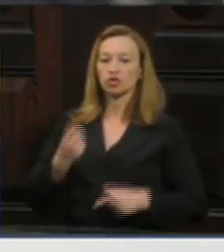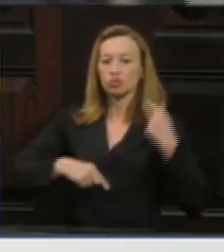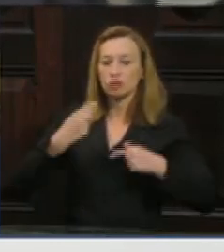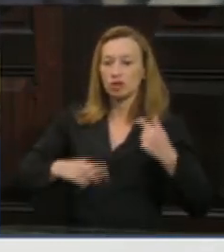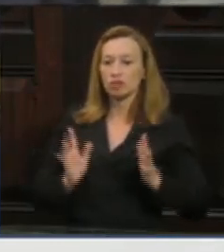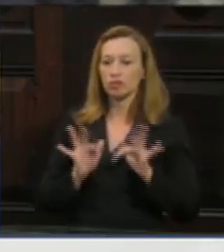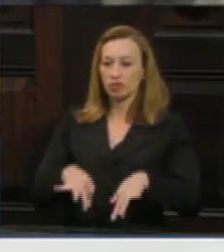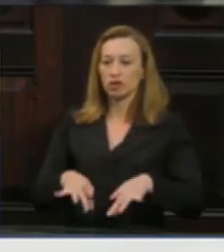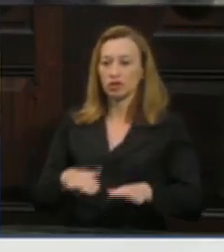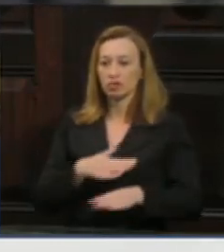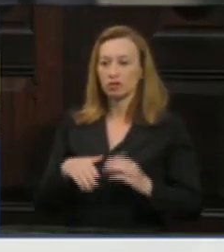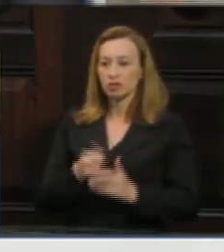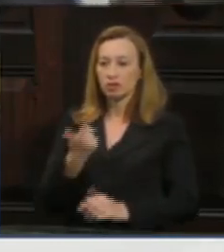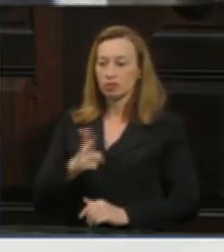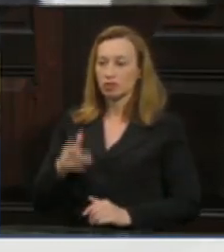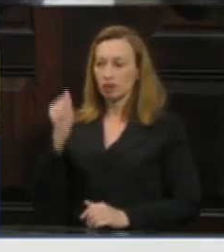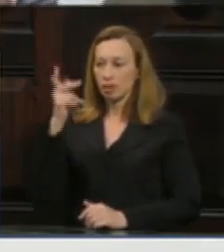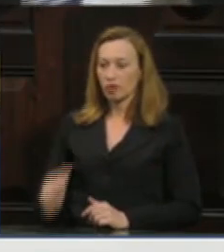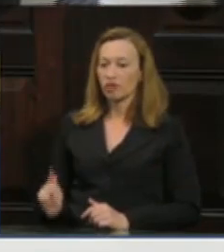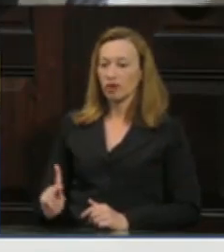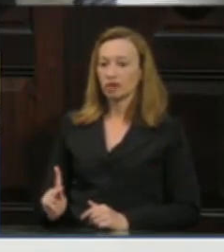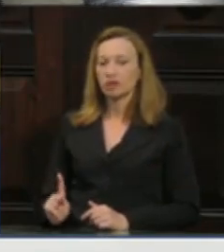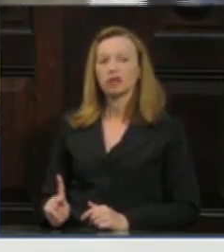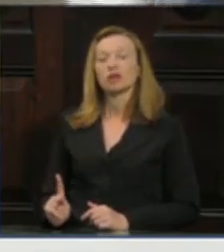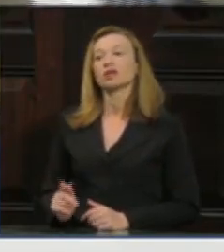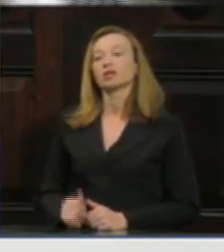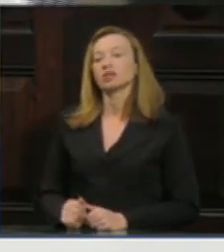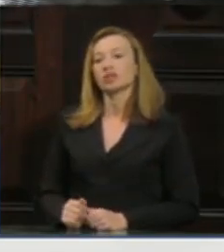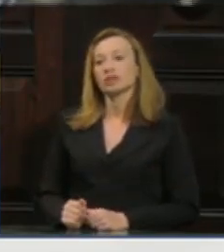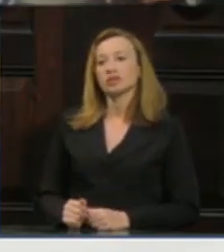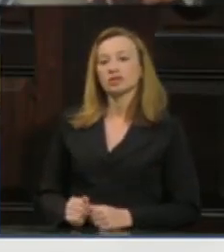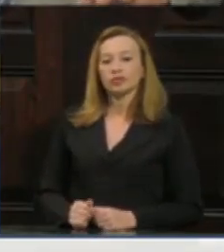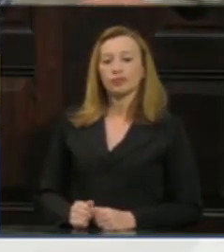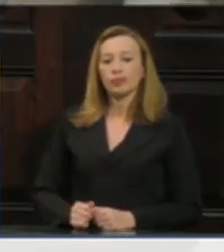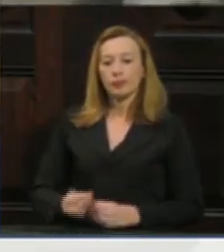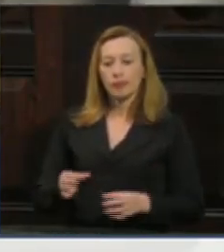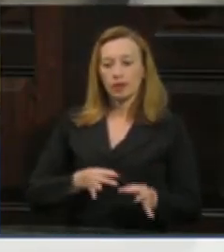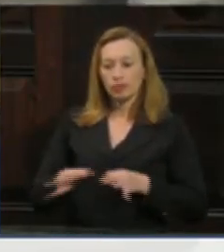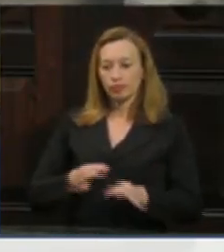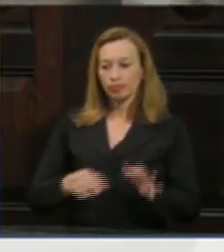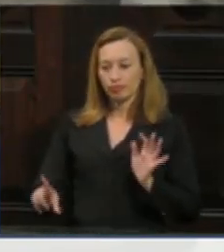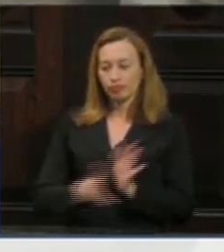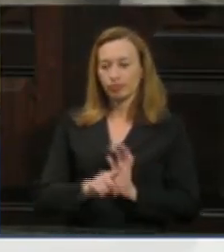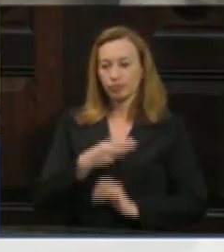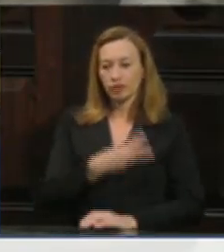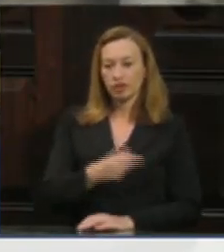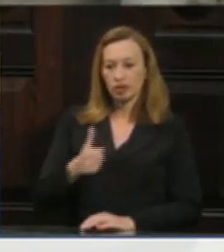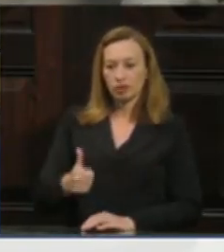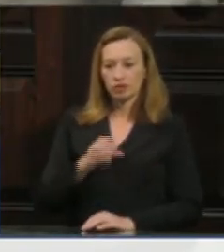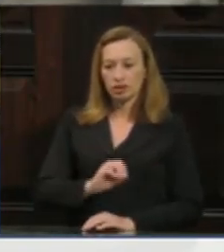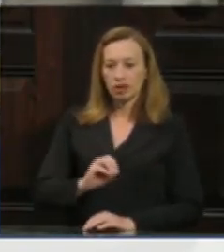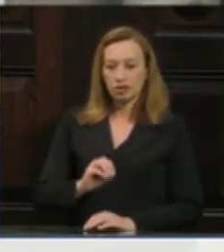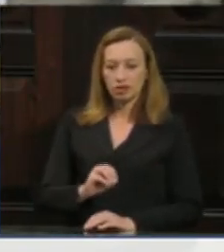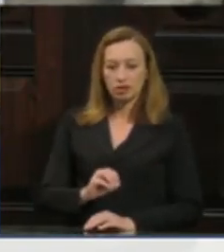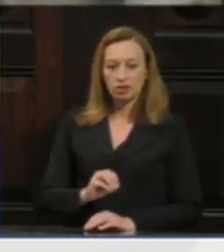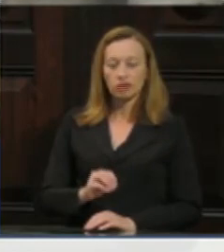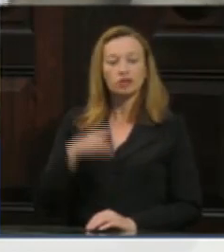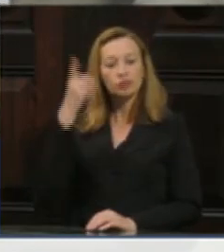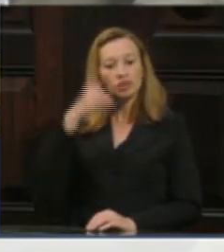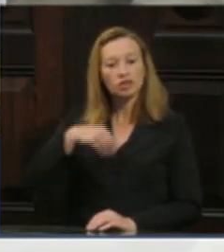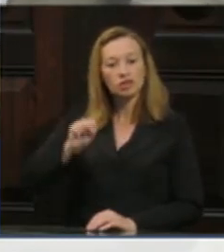e aprovada a ata, passa-se a ordem do dia. Anuncio, em tramitação ordinária, segunda discussão, redação do vencido, projeto de lei